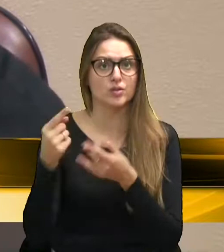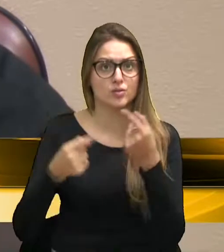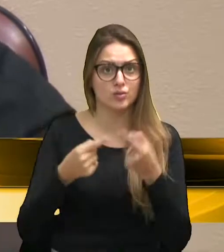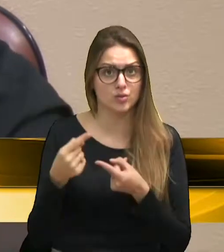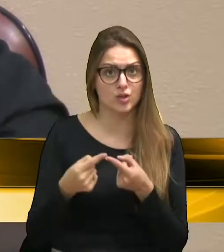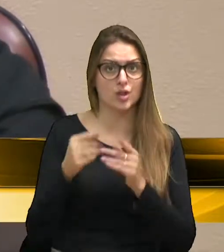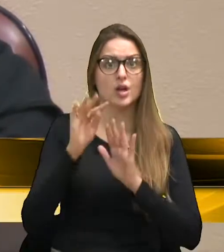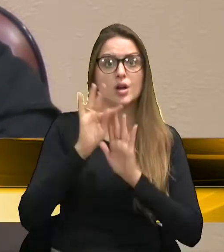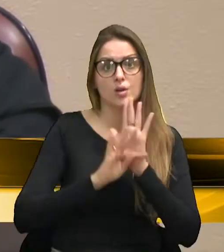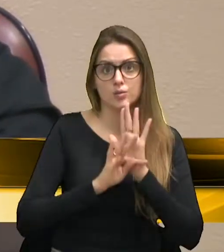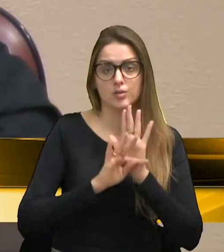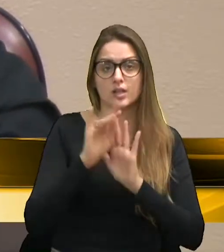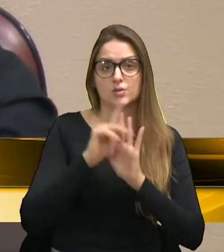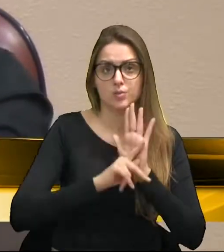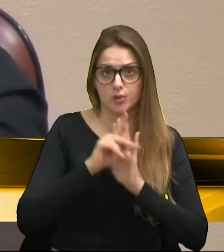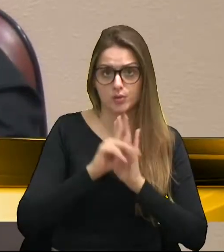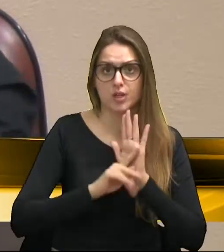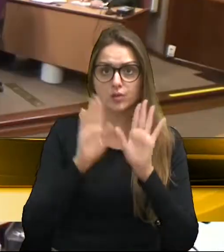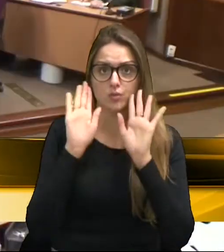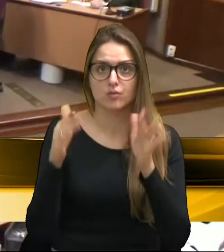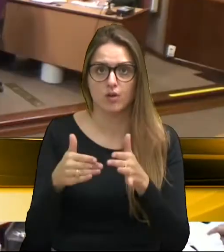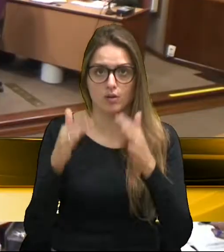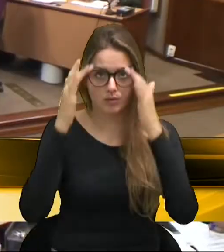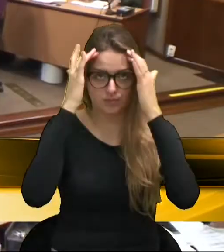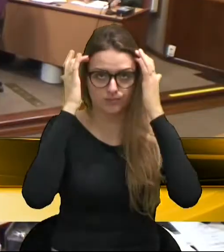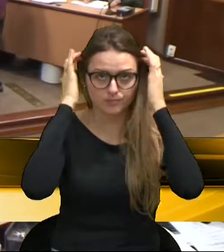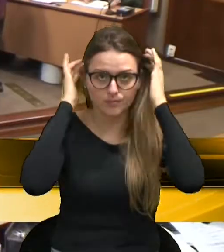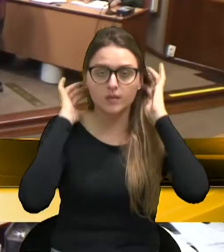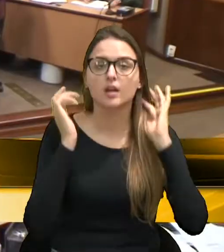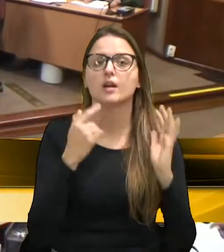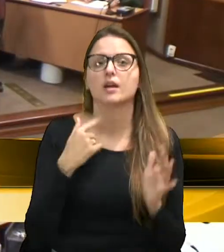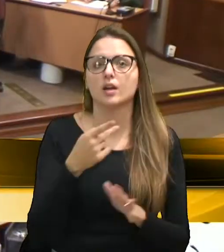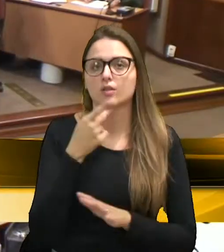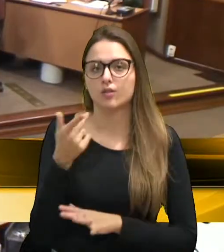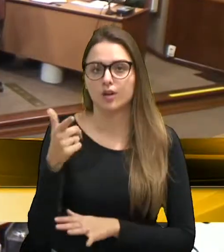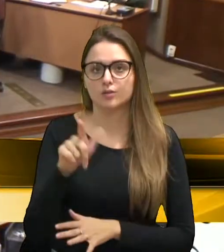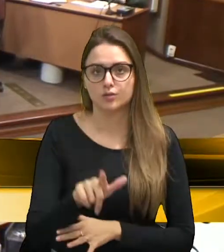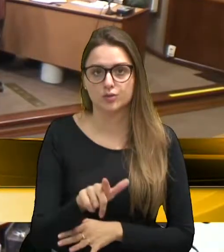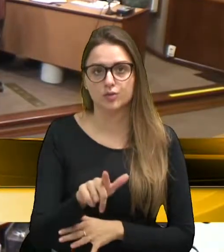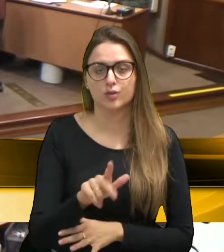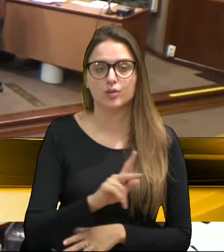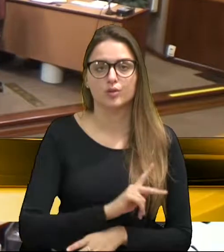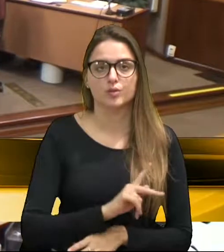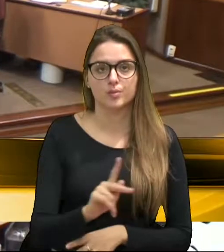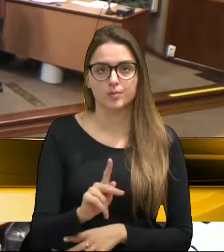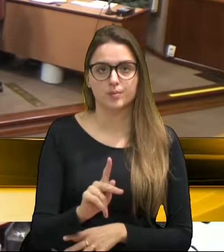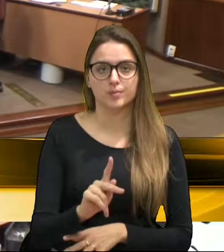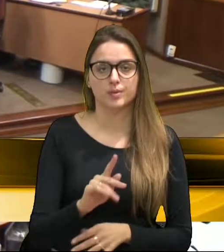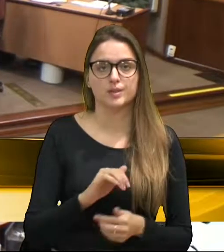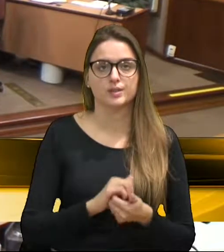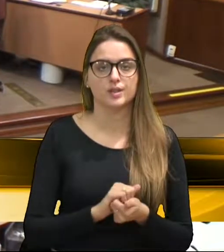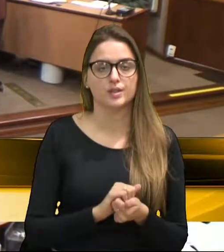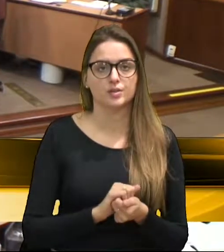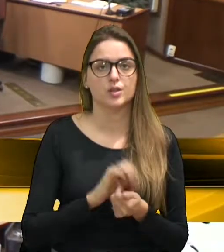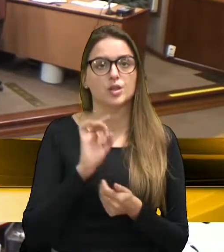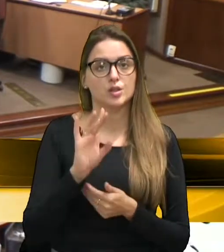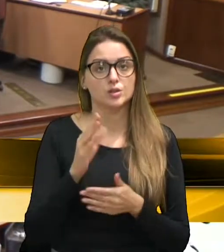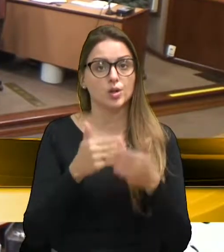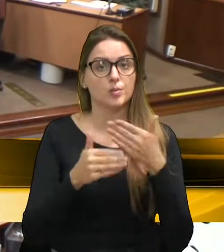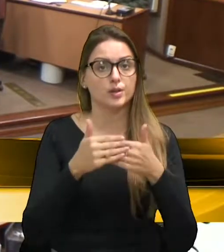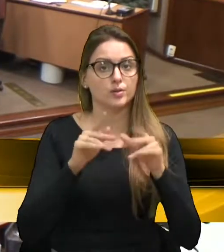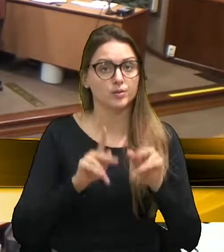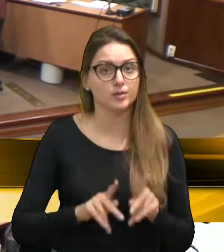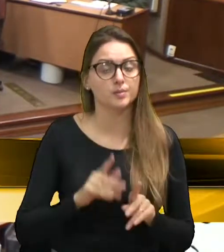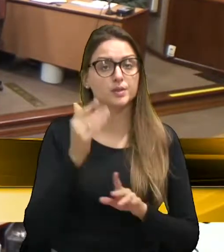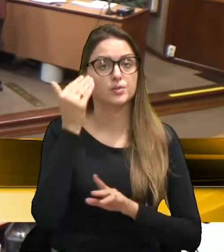gente se ater a ela. Por isso que eu volto a falar novamente, para dar o entendimento